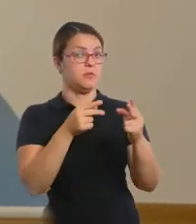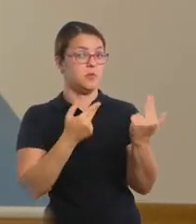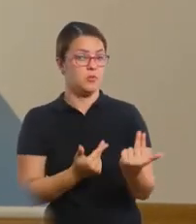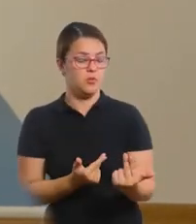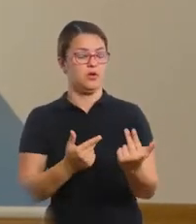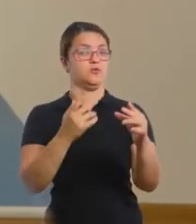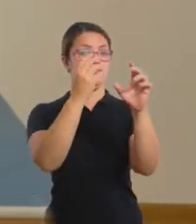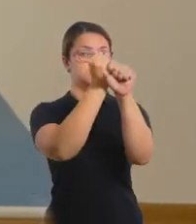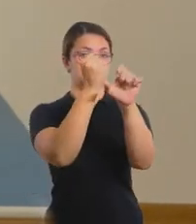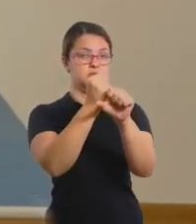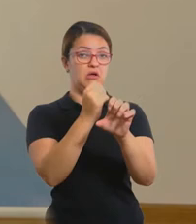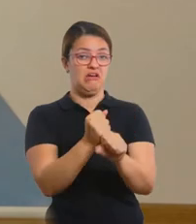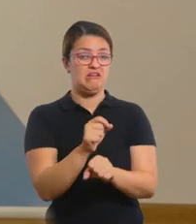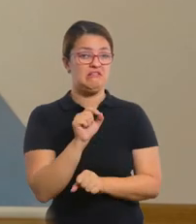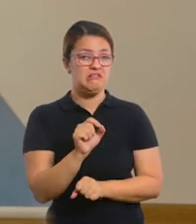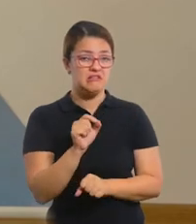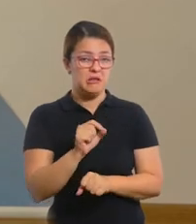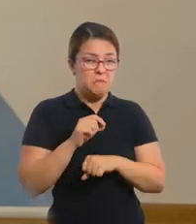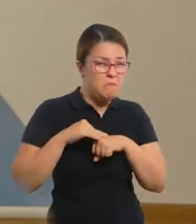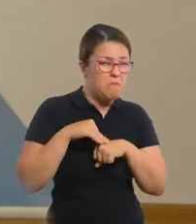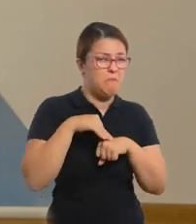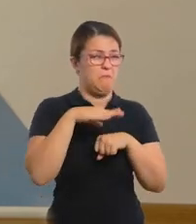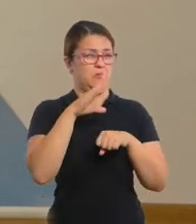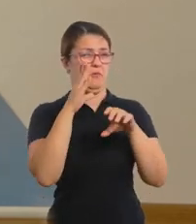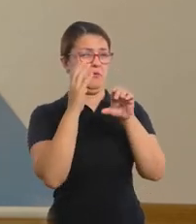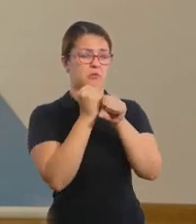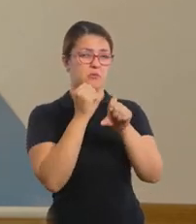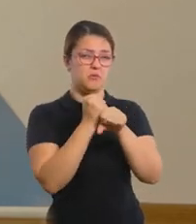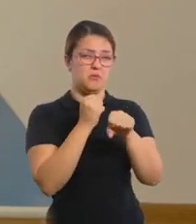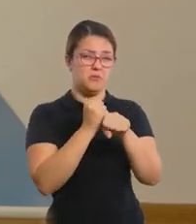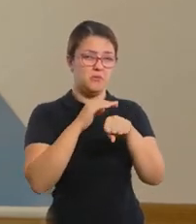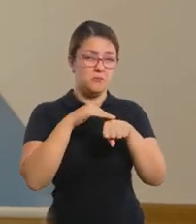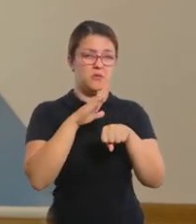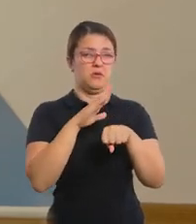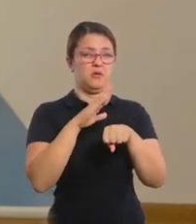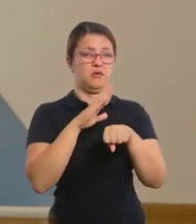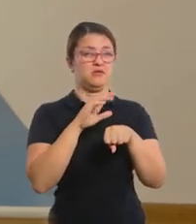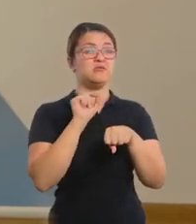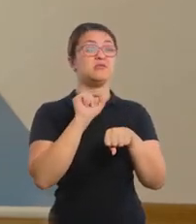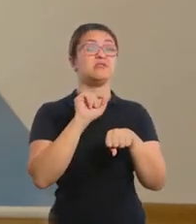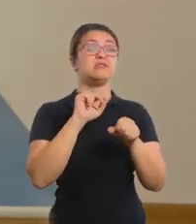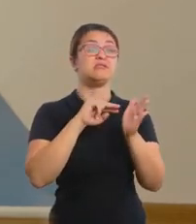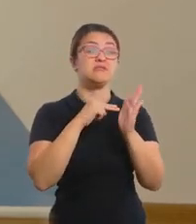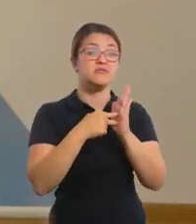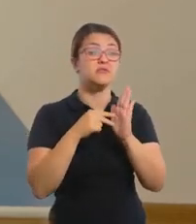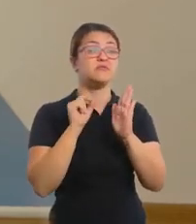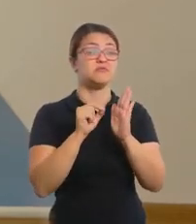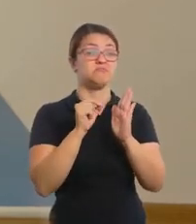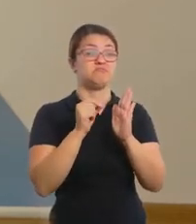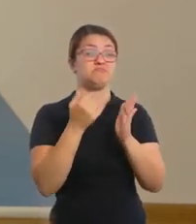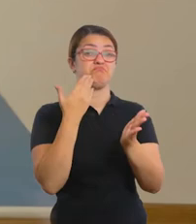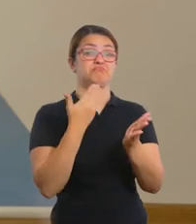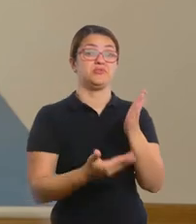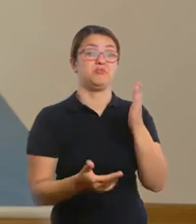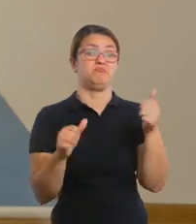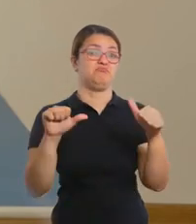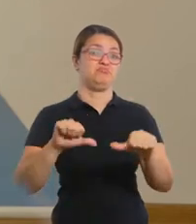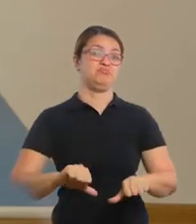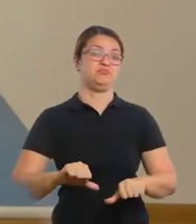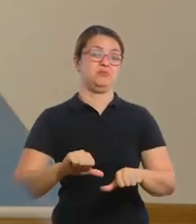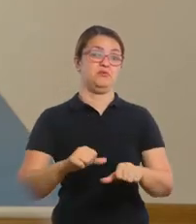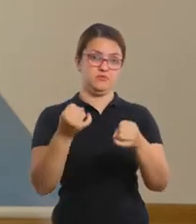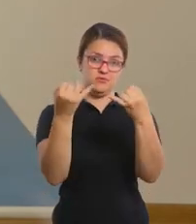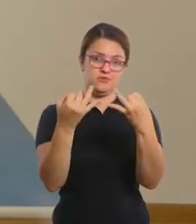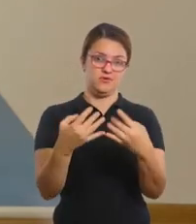o total geral. Quem tiver um número maior no total geral, significa que perdeu o jogo. Eu já